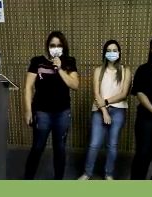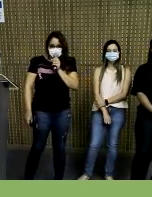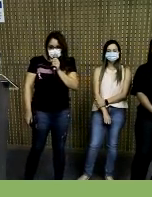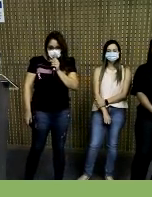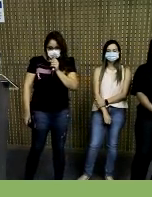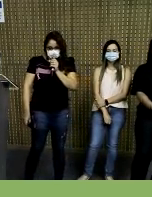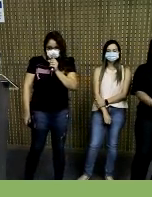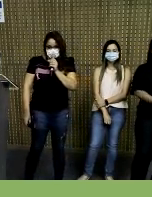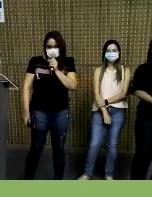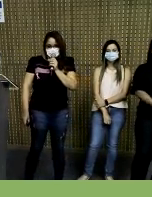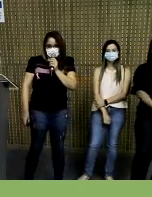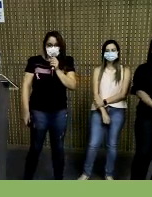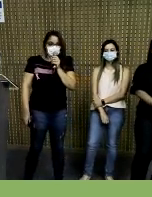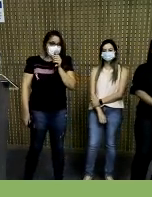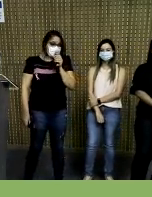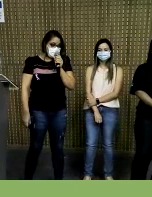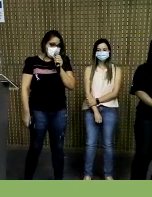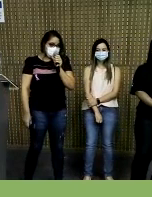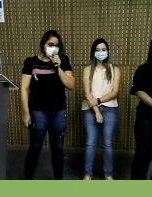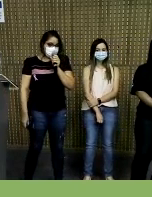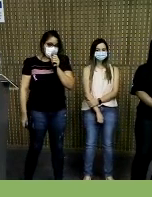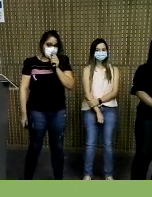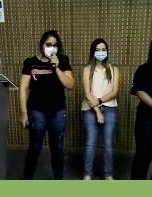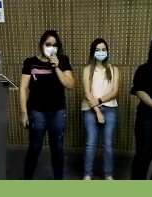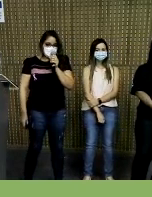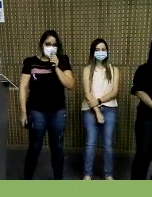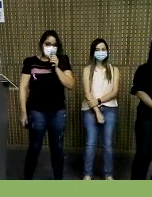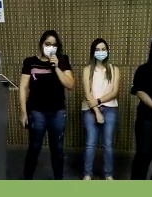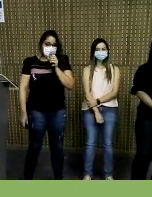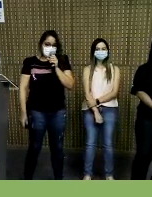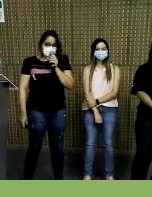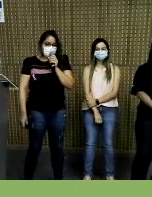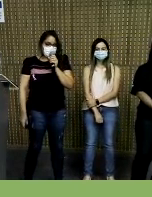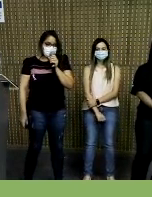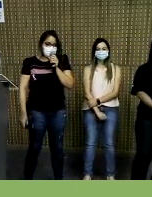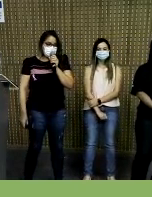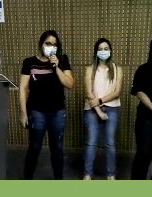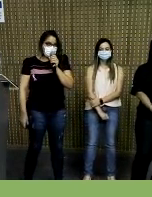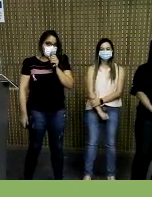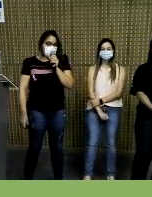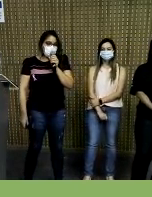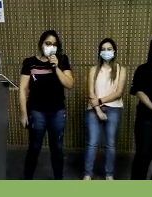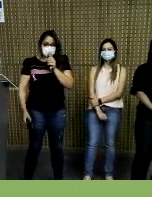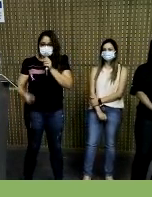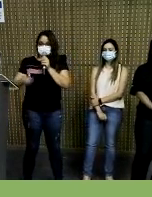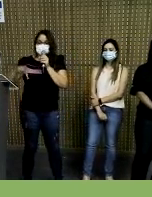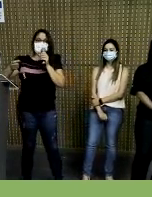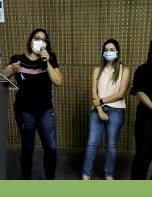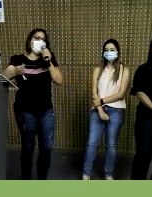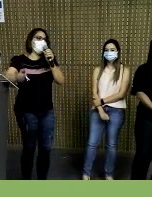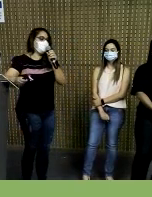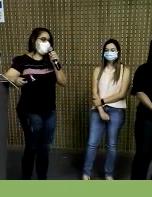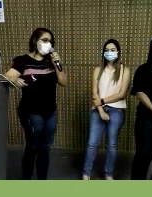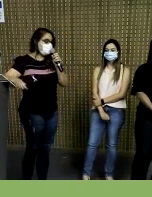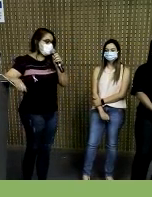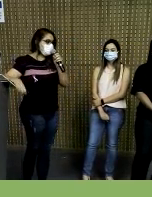ganha campeonatos. Michael Jordan, né? Então, essa frase realmente finaliza